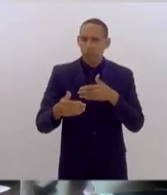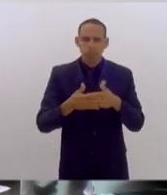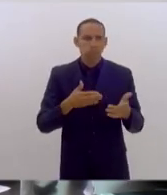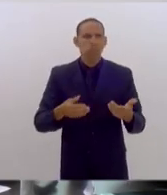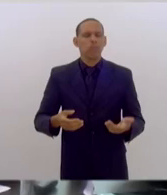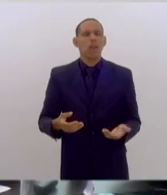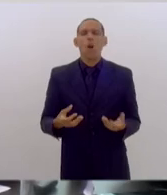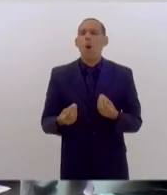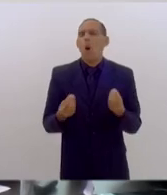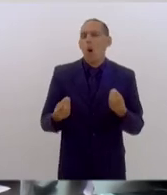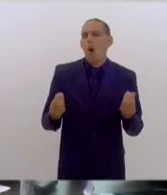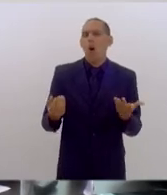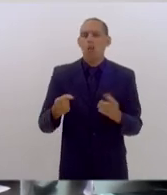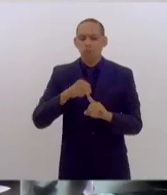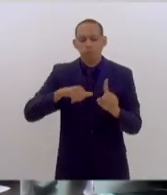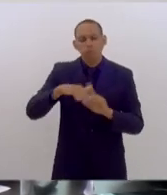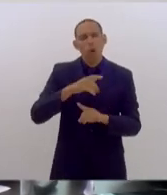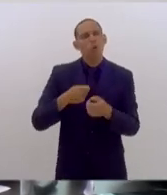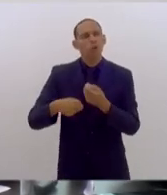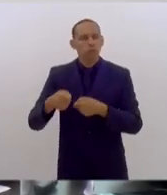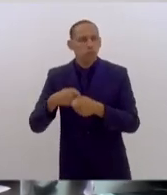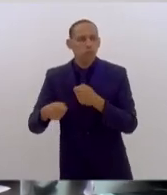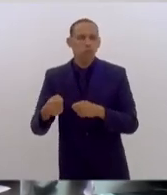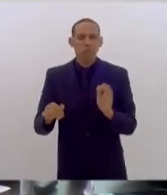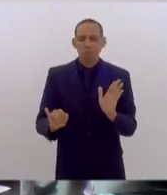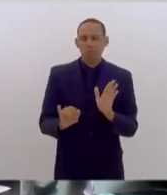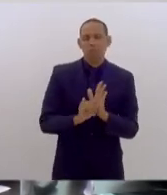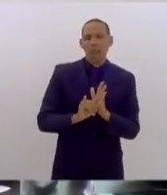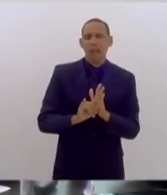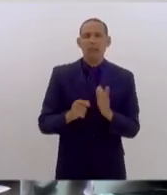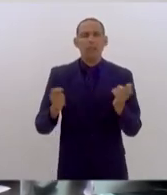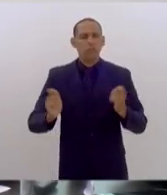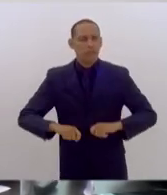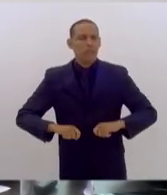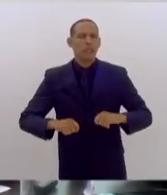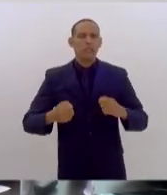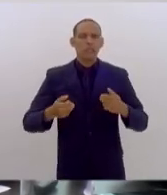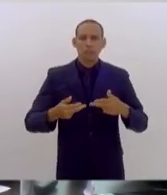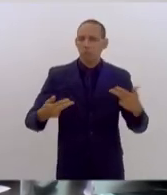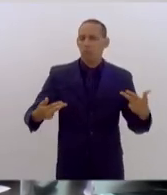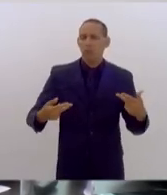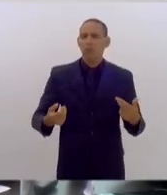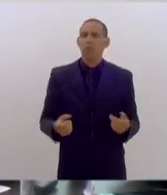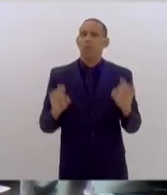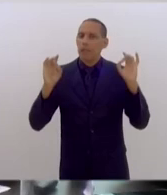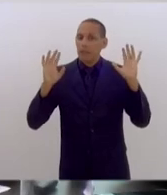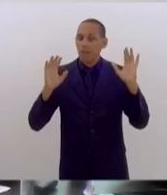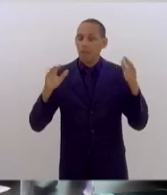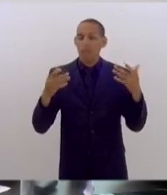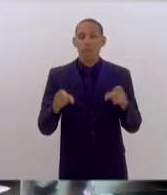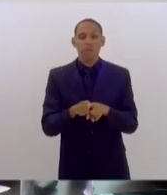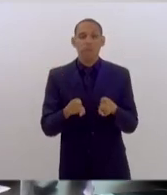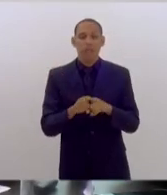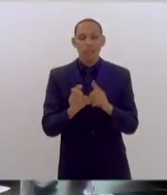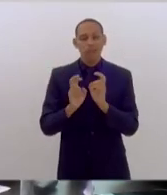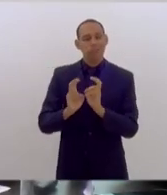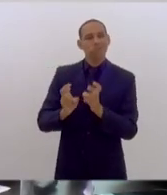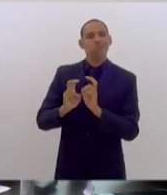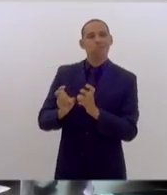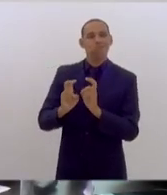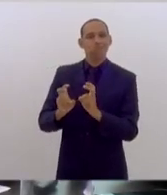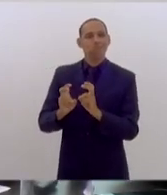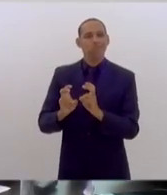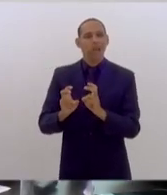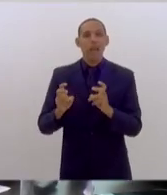socioeconômica de marcas e identidades ou de necessidades especiais E no caso do modal Ferroviário da região metropolitana